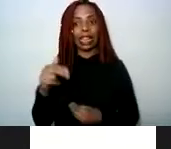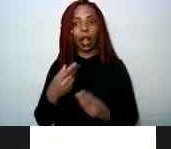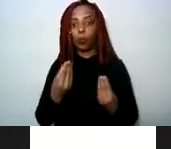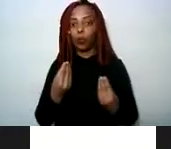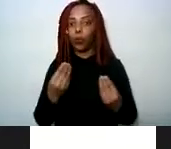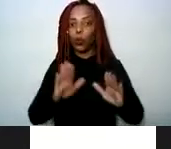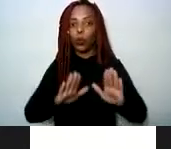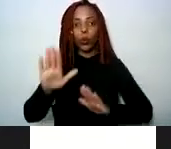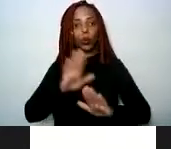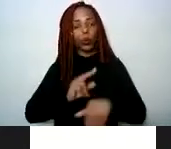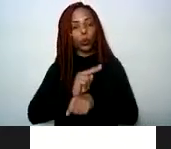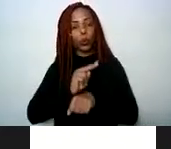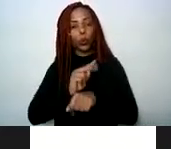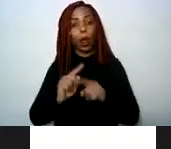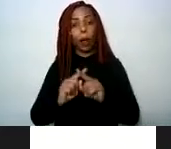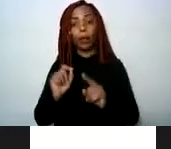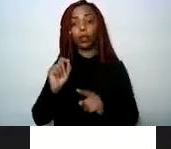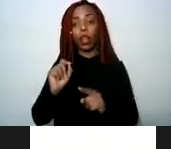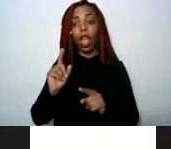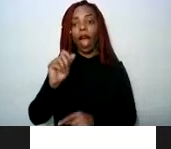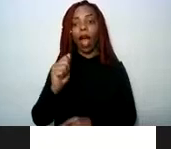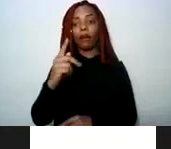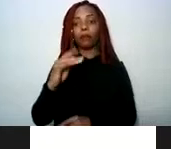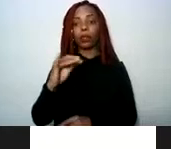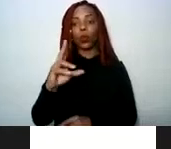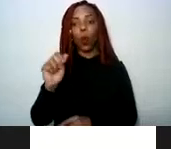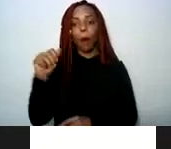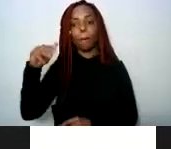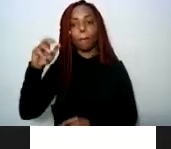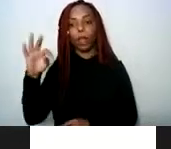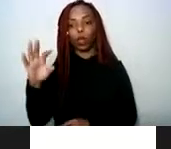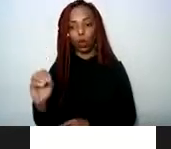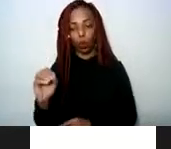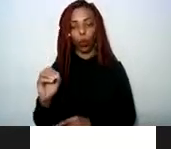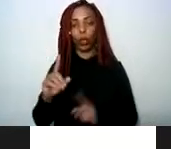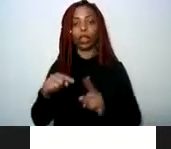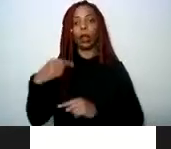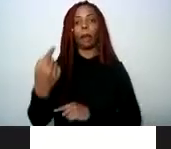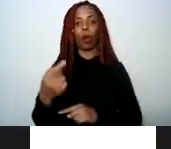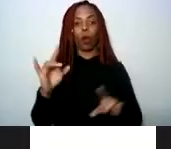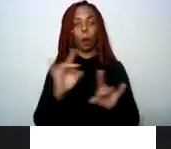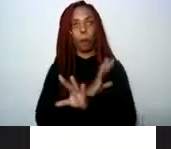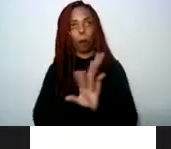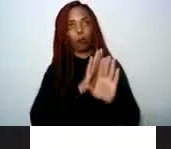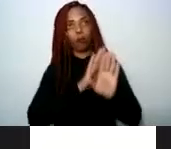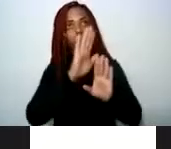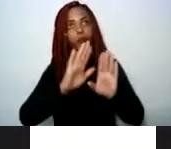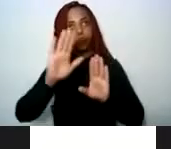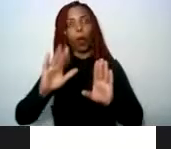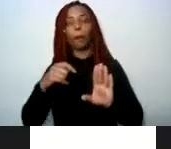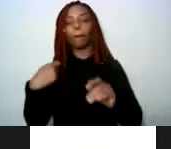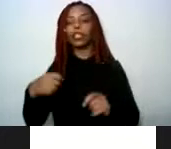apicoamento do concreto após a cura então após a cura os trabalhadores tinham que apicoar com ferramentas